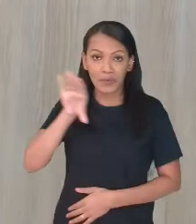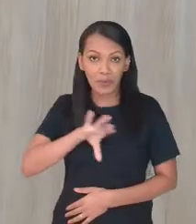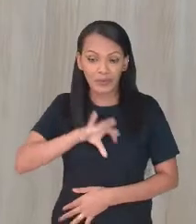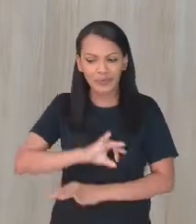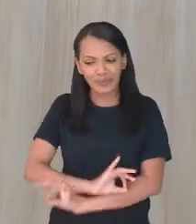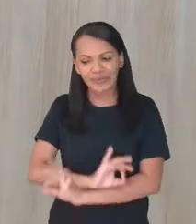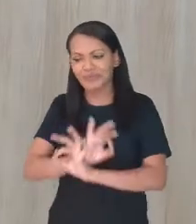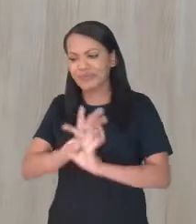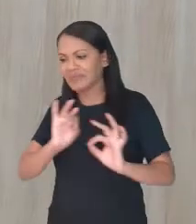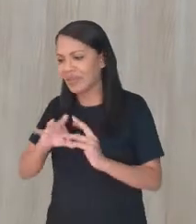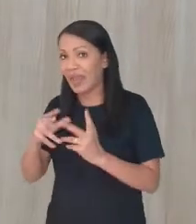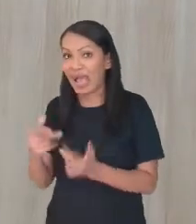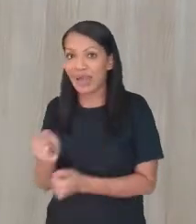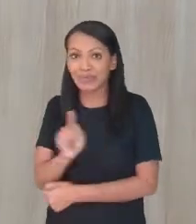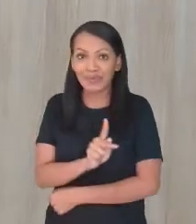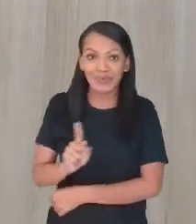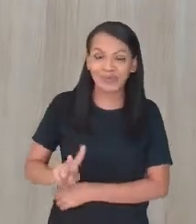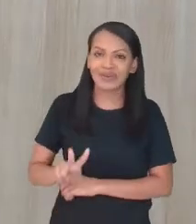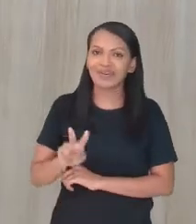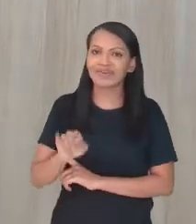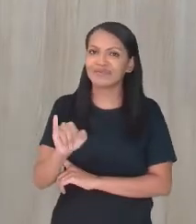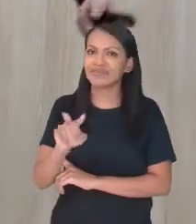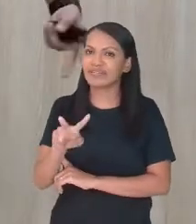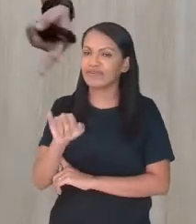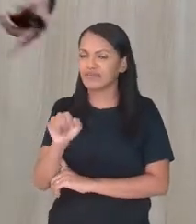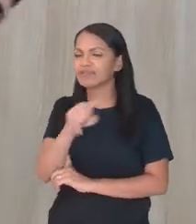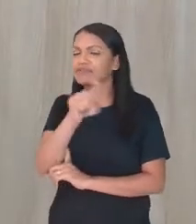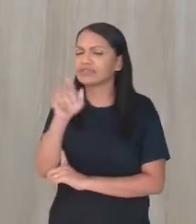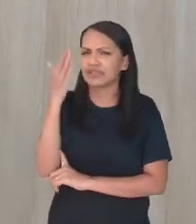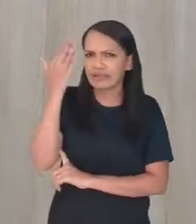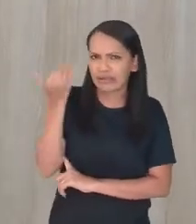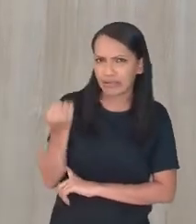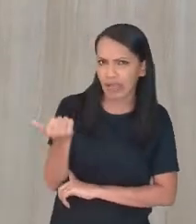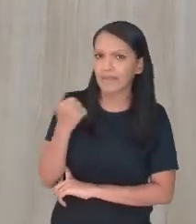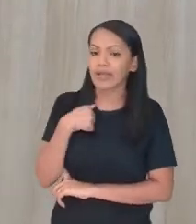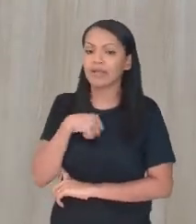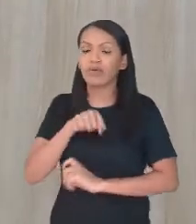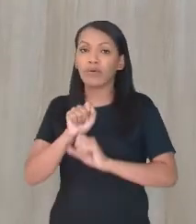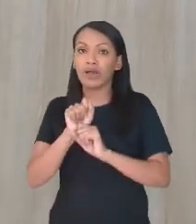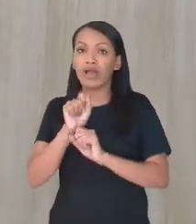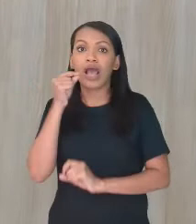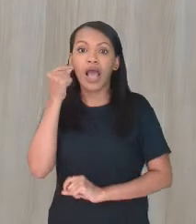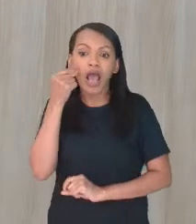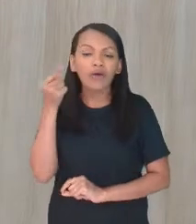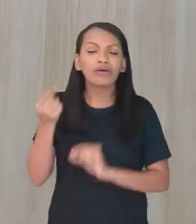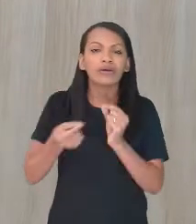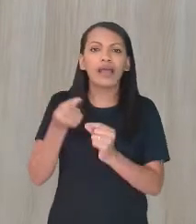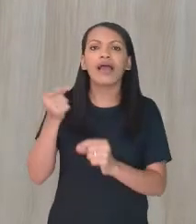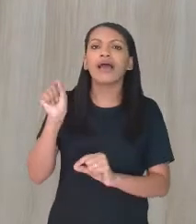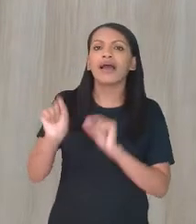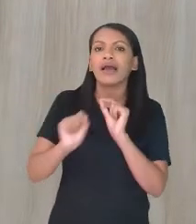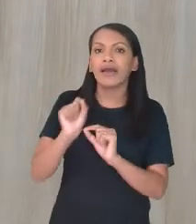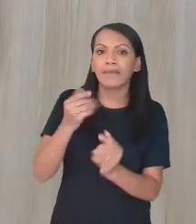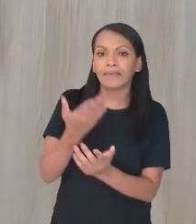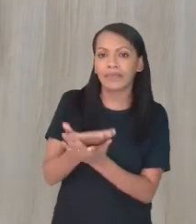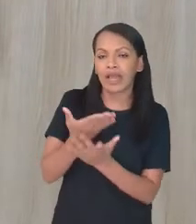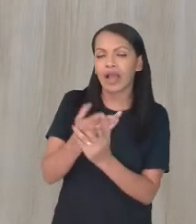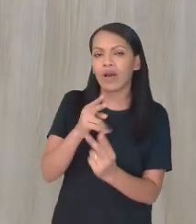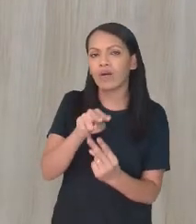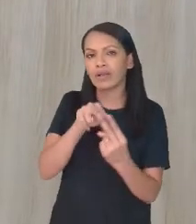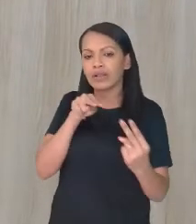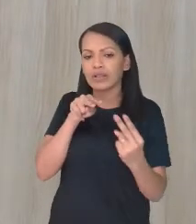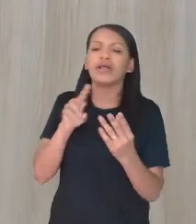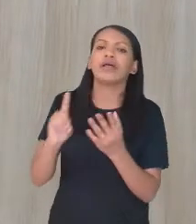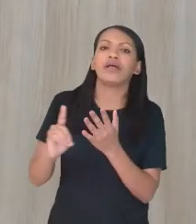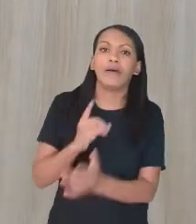a professora Vivi, então vai se acomodando, como você sabe, o nosso sistema de aula é um sistema de aula digital, onde